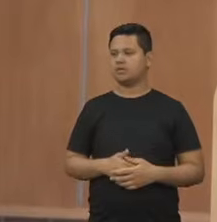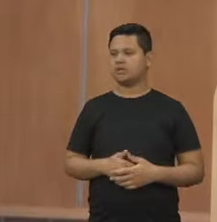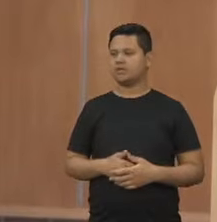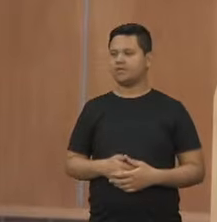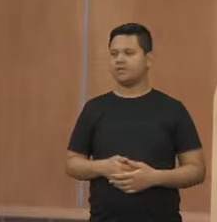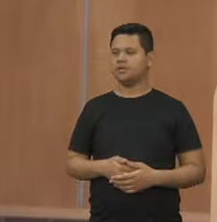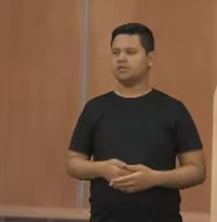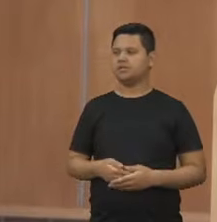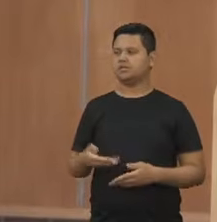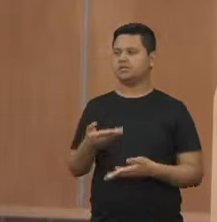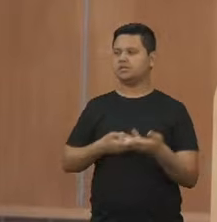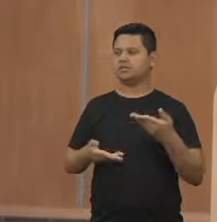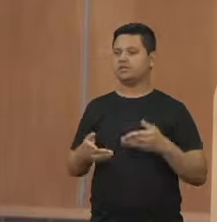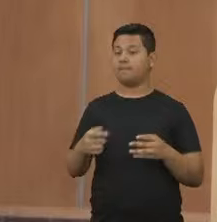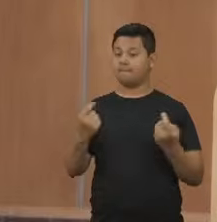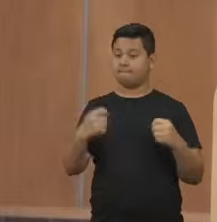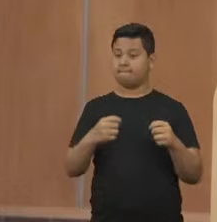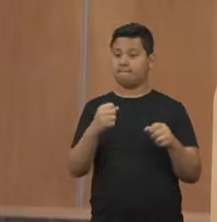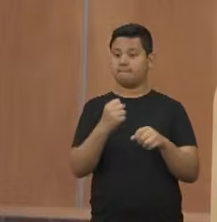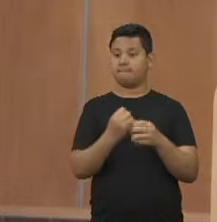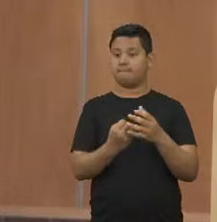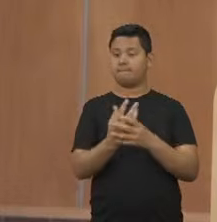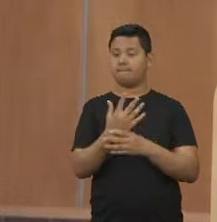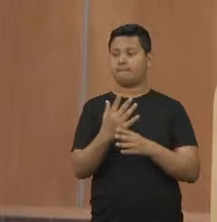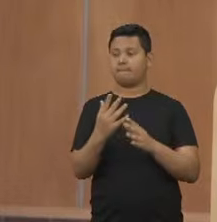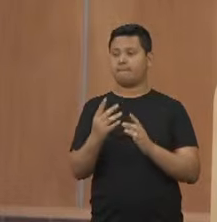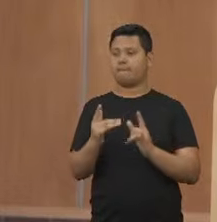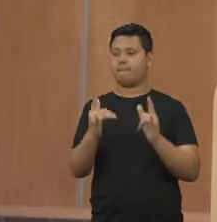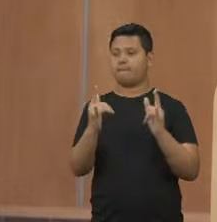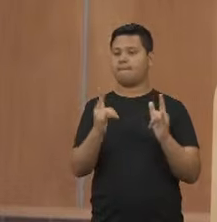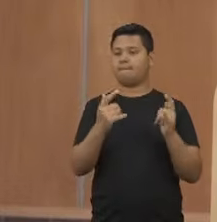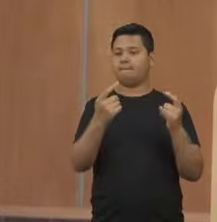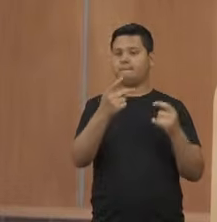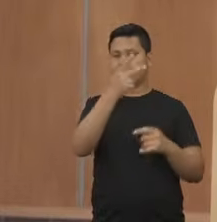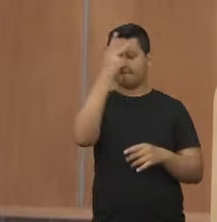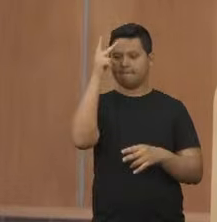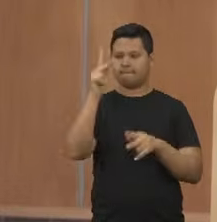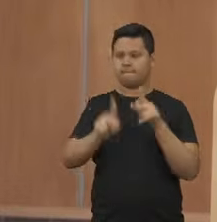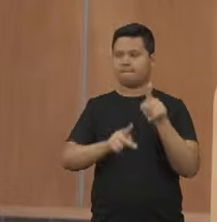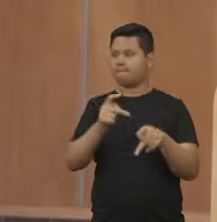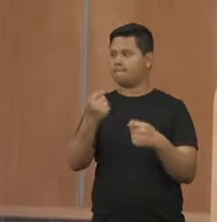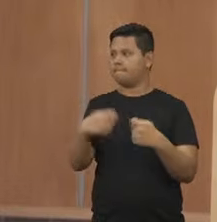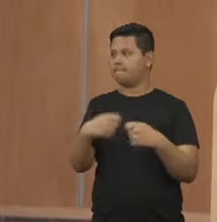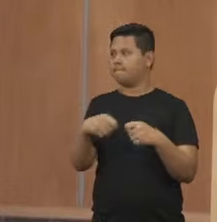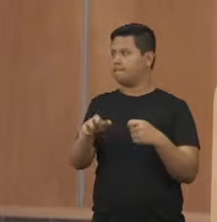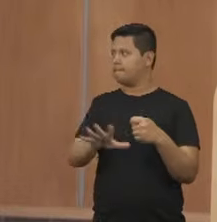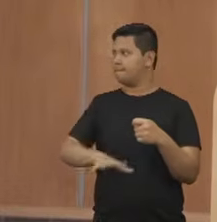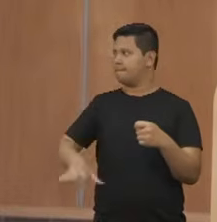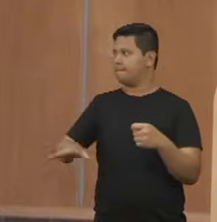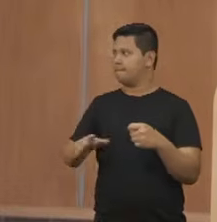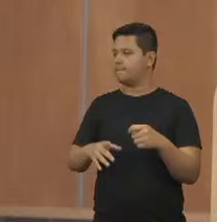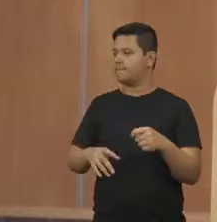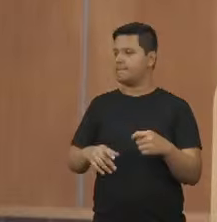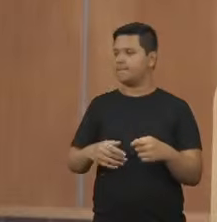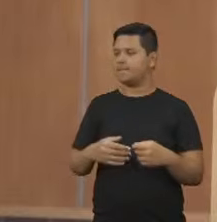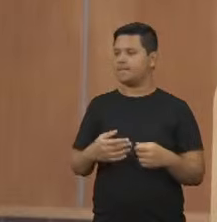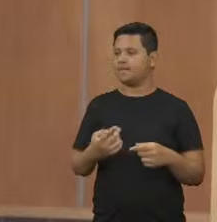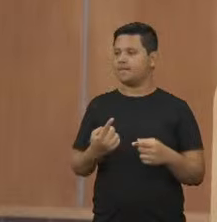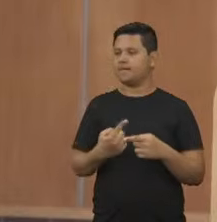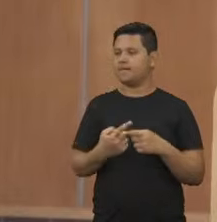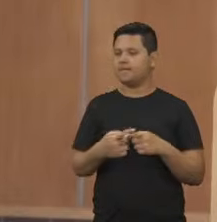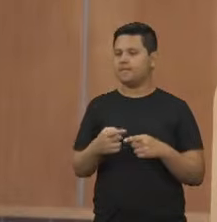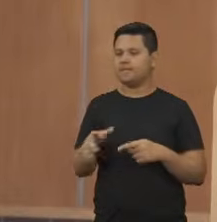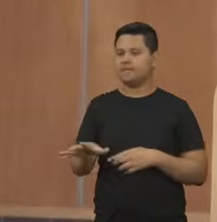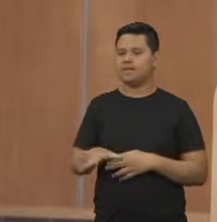de Jacareí casa popular para o povo. O povo está precisando dessas casas populares. Faz muito tempo que não tem uma